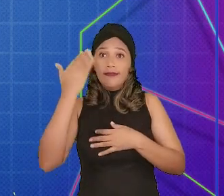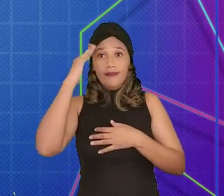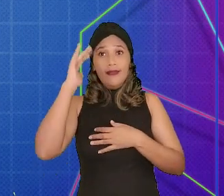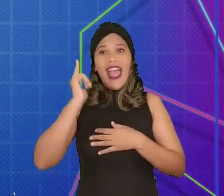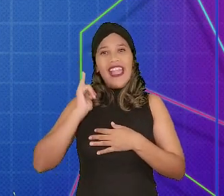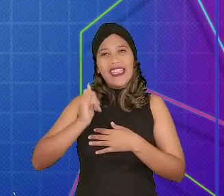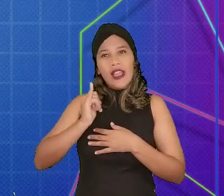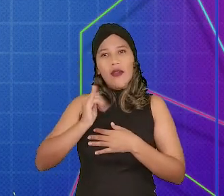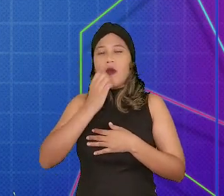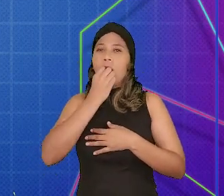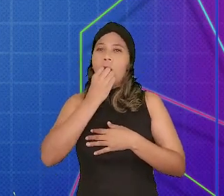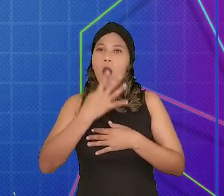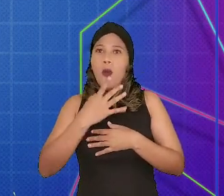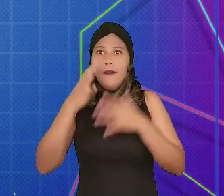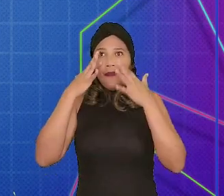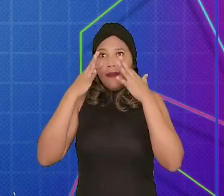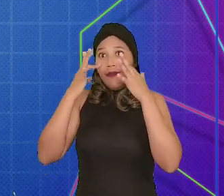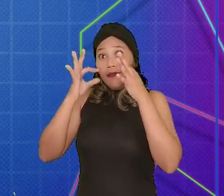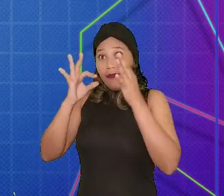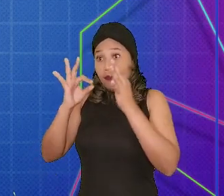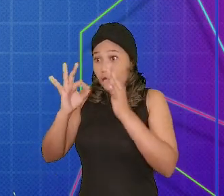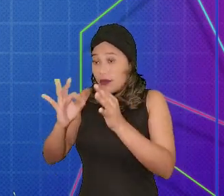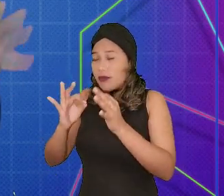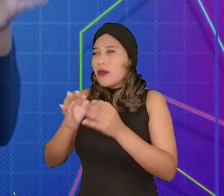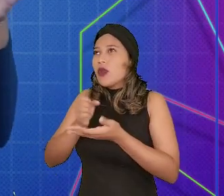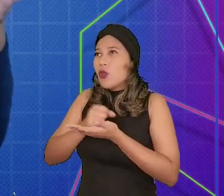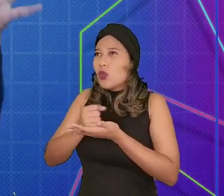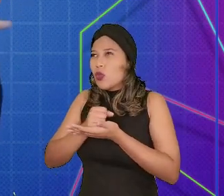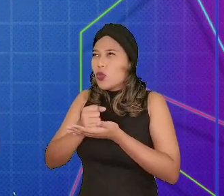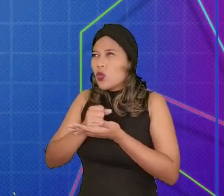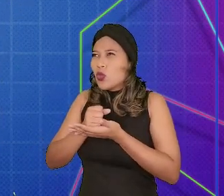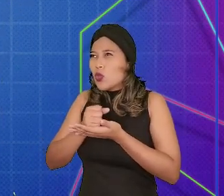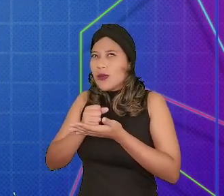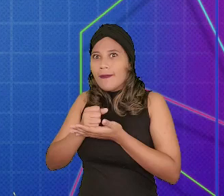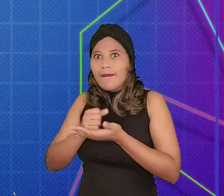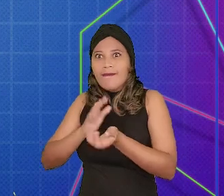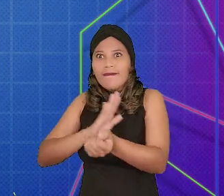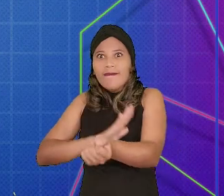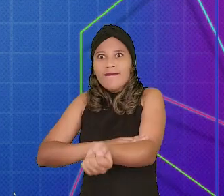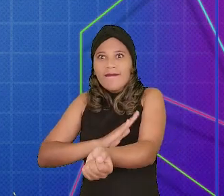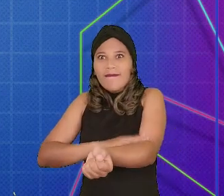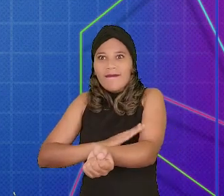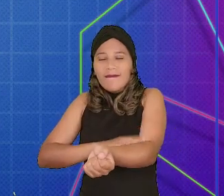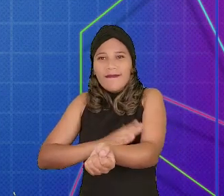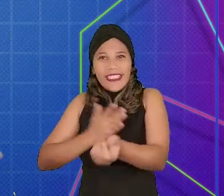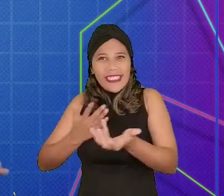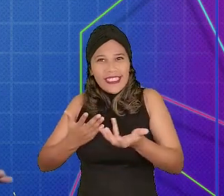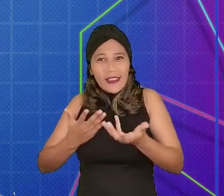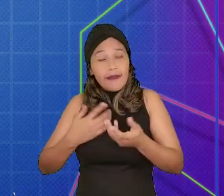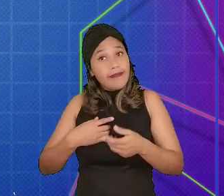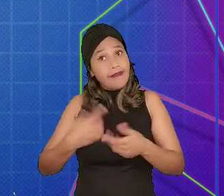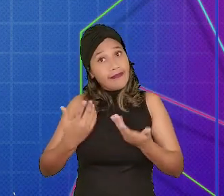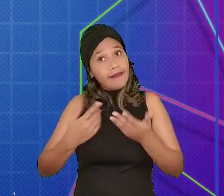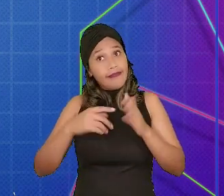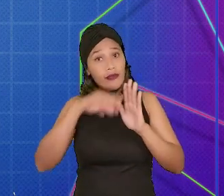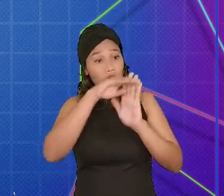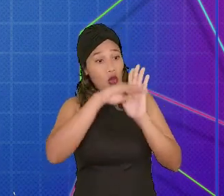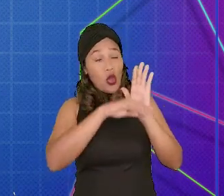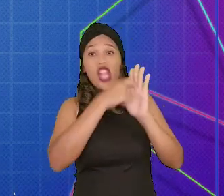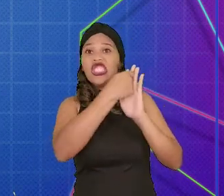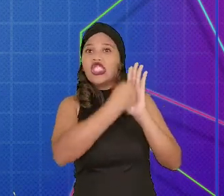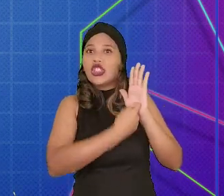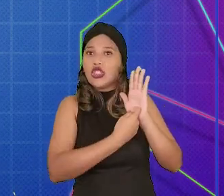jogo. É ela que vai atrair a atenção do jogador e deixá-lo preso no seu game. Para criar uma história atraente,